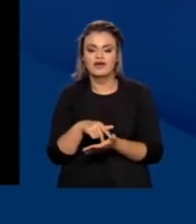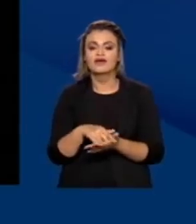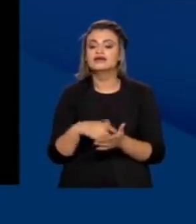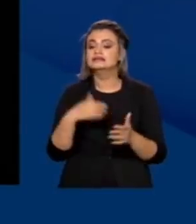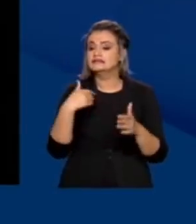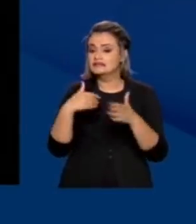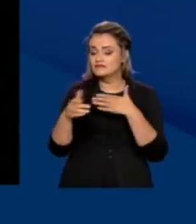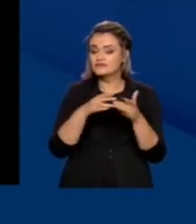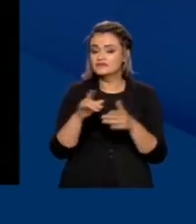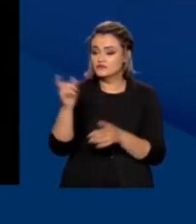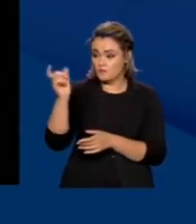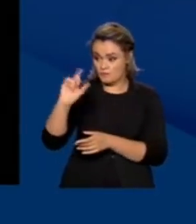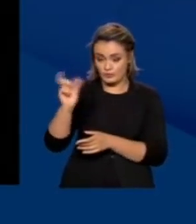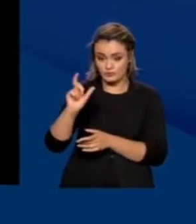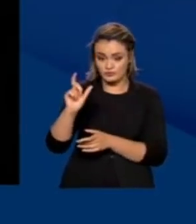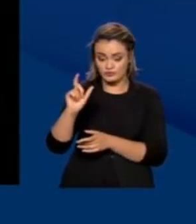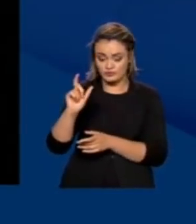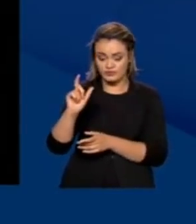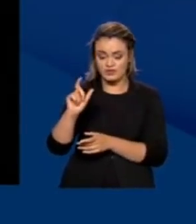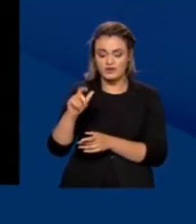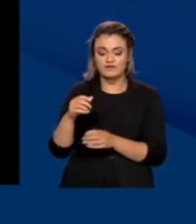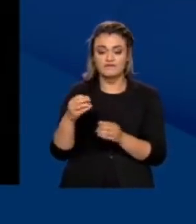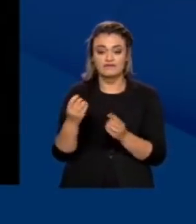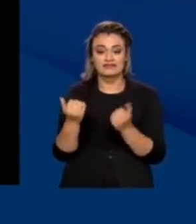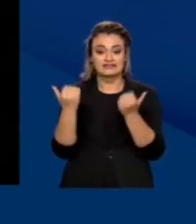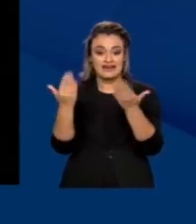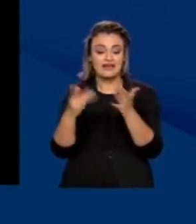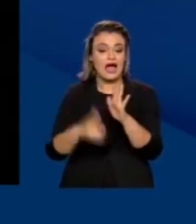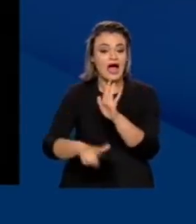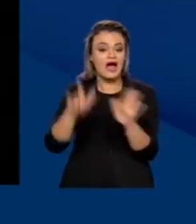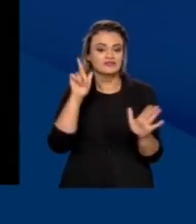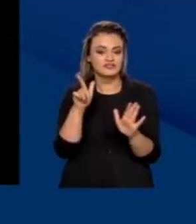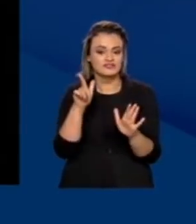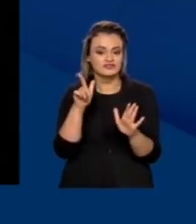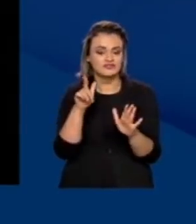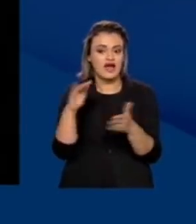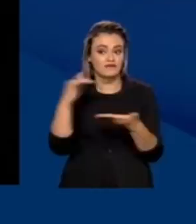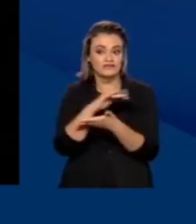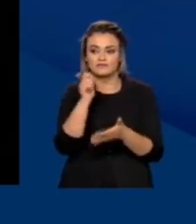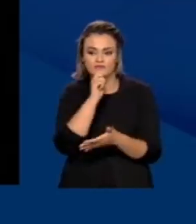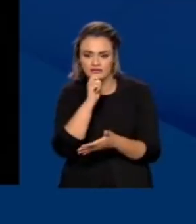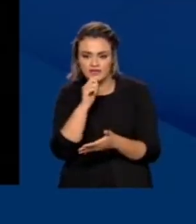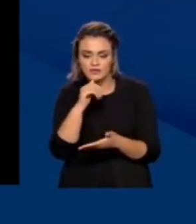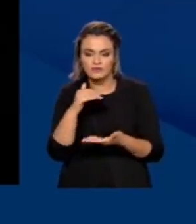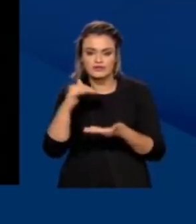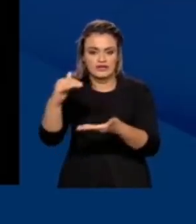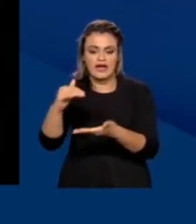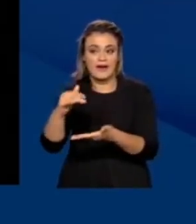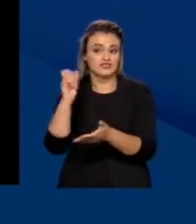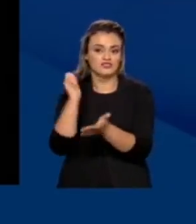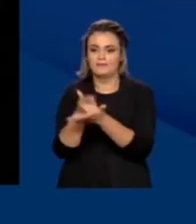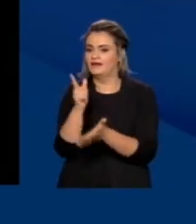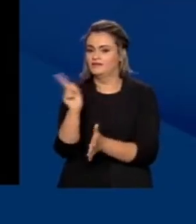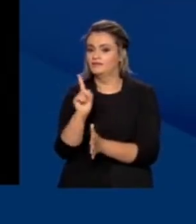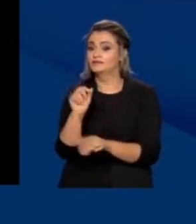Mesmo que o produto viesse a ser entregue antes de a Anvisa aprovar, ele não seria pago,